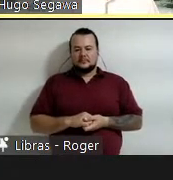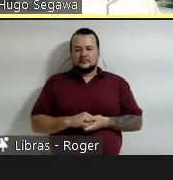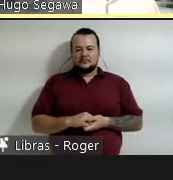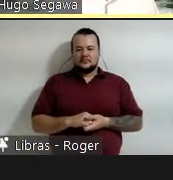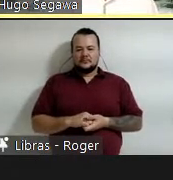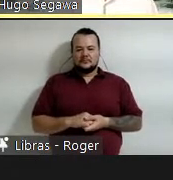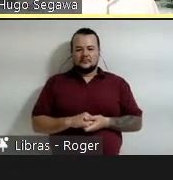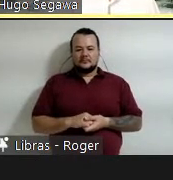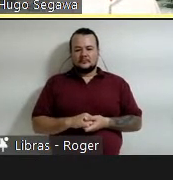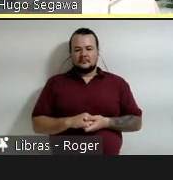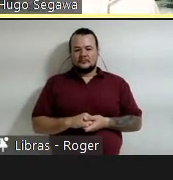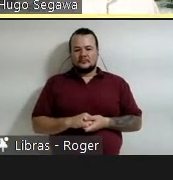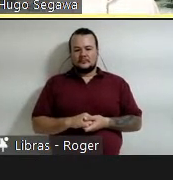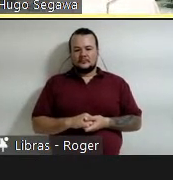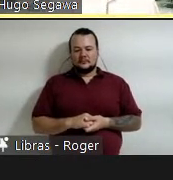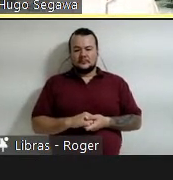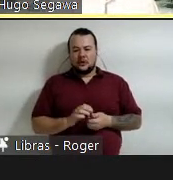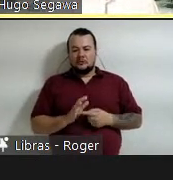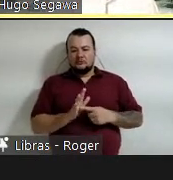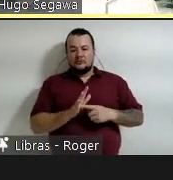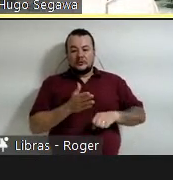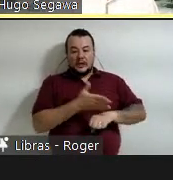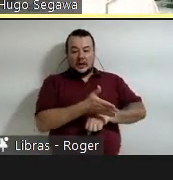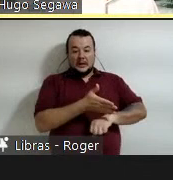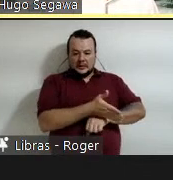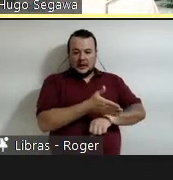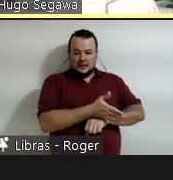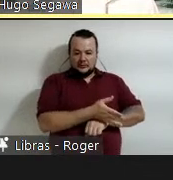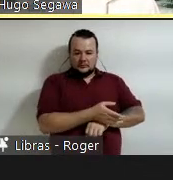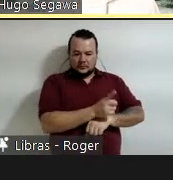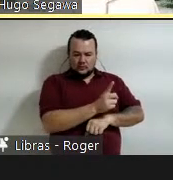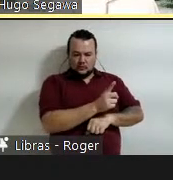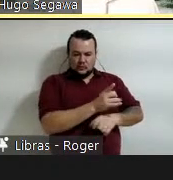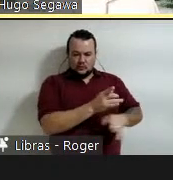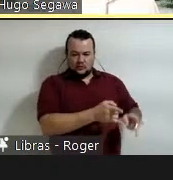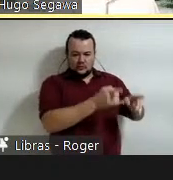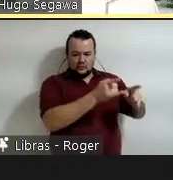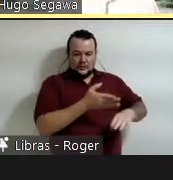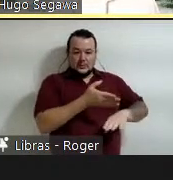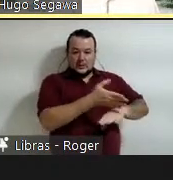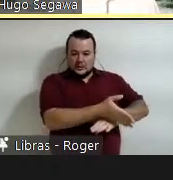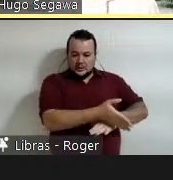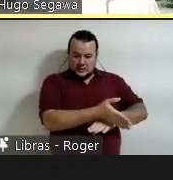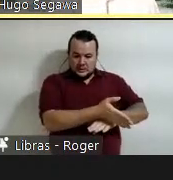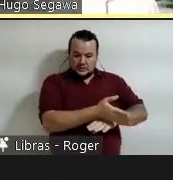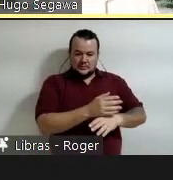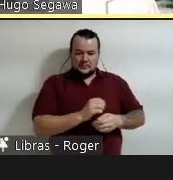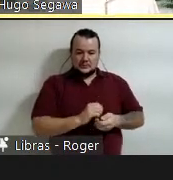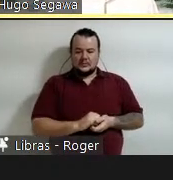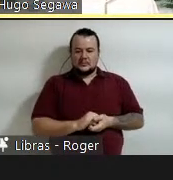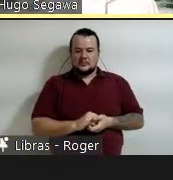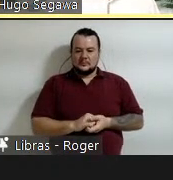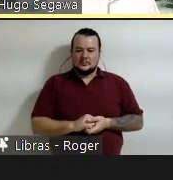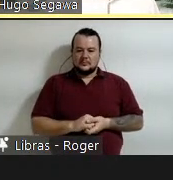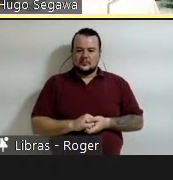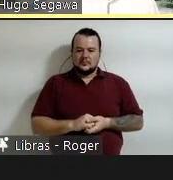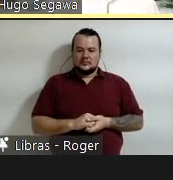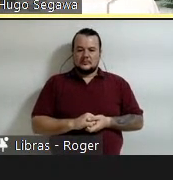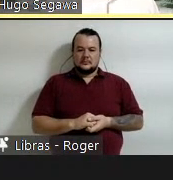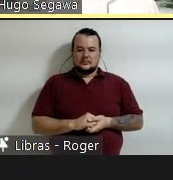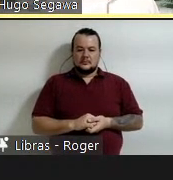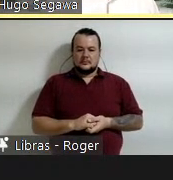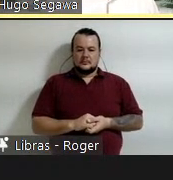Olha, essa entrada aqui, a entrada de um dos blocos, né, do Centro Simão Bolívar, né? E é interessante esse detalhe aqui,